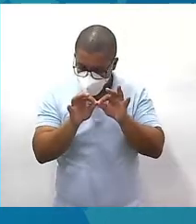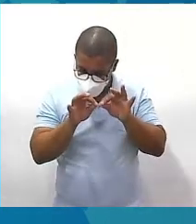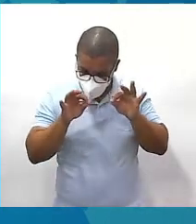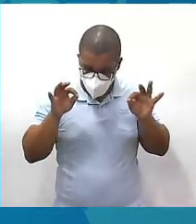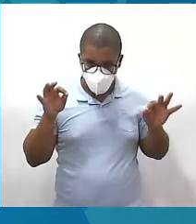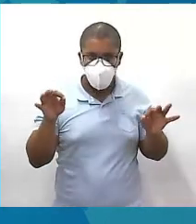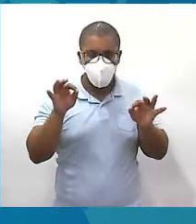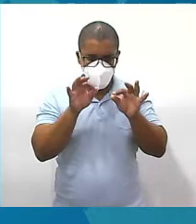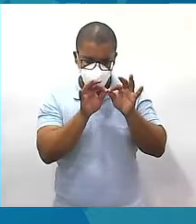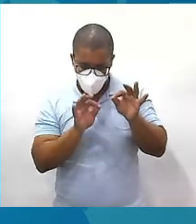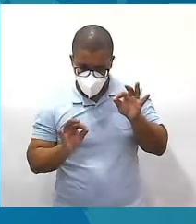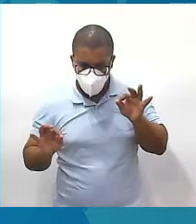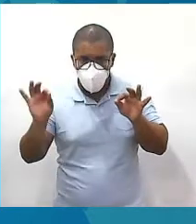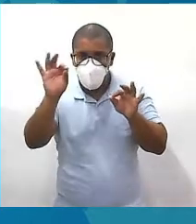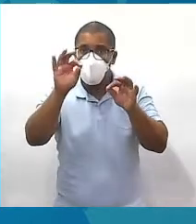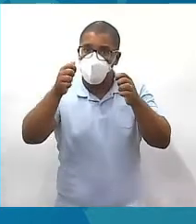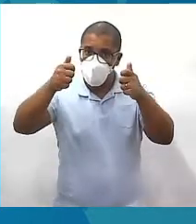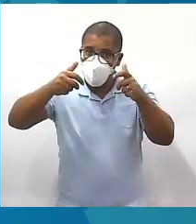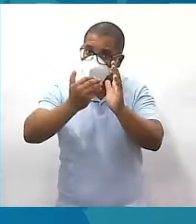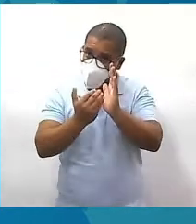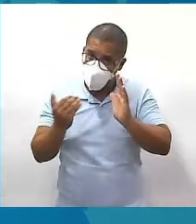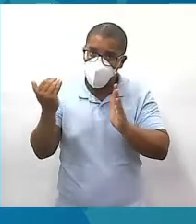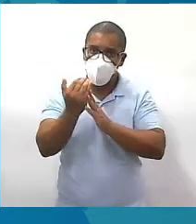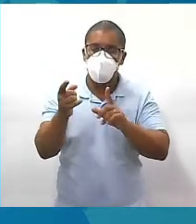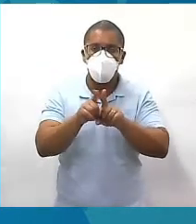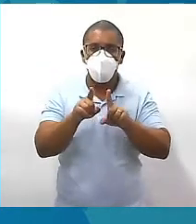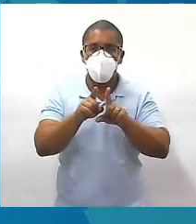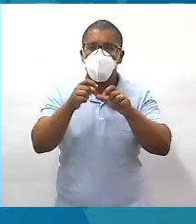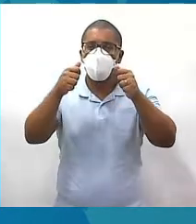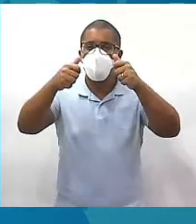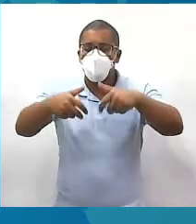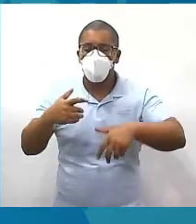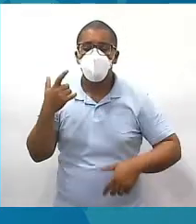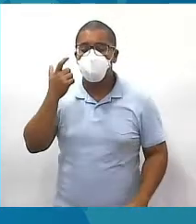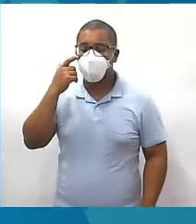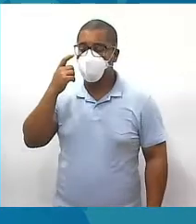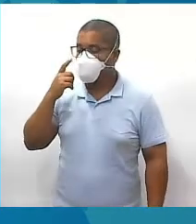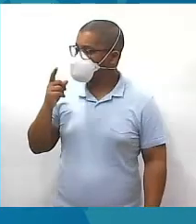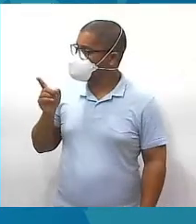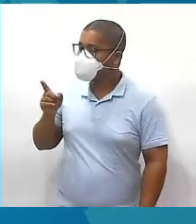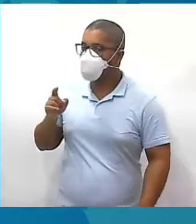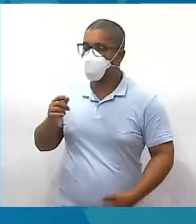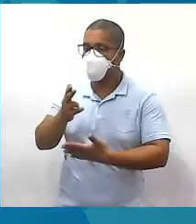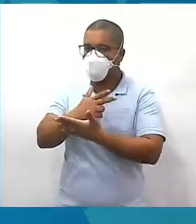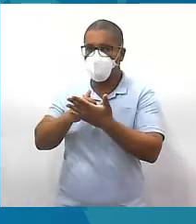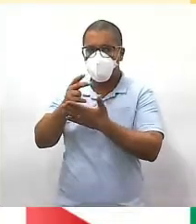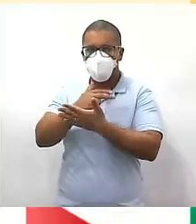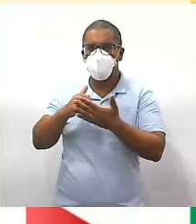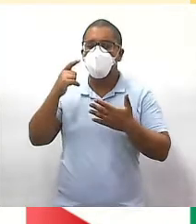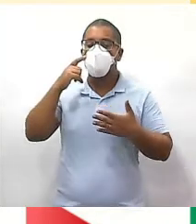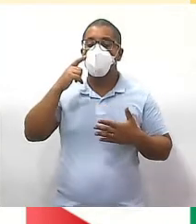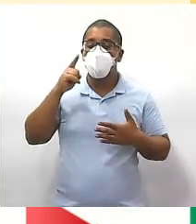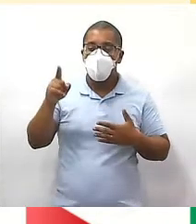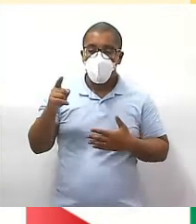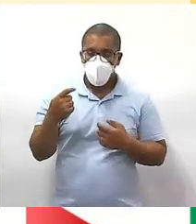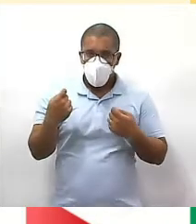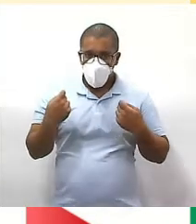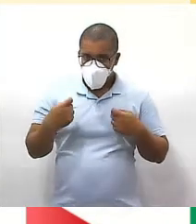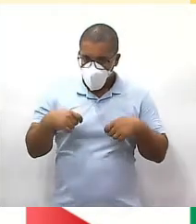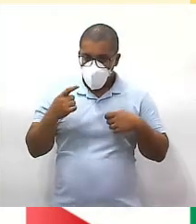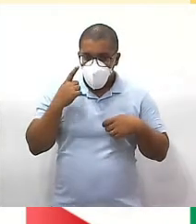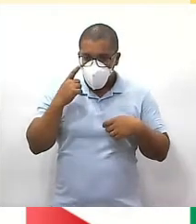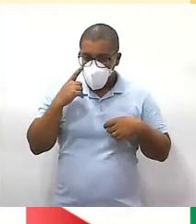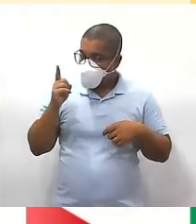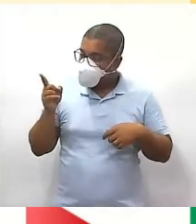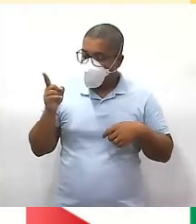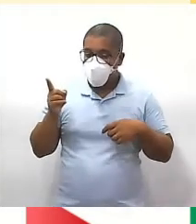da circunferência. Então, quando eu falo comprimento, é isso aí. Preste atenção na animação, ó. O comprimento da circunferência, ele tem que estar... Vou voltar aqui para